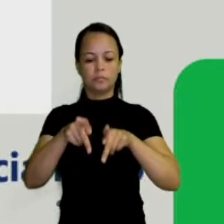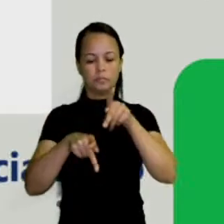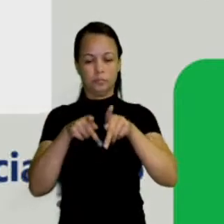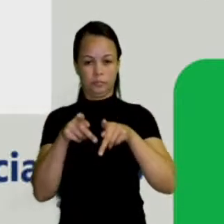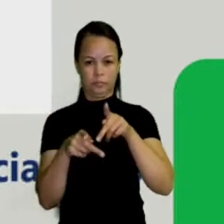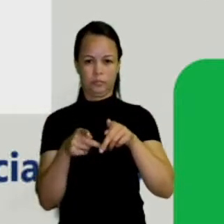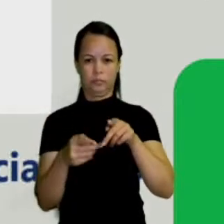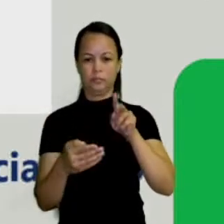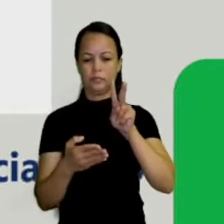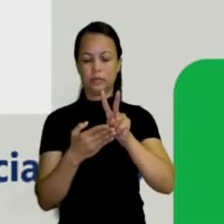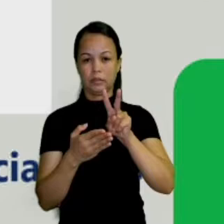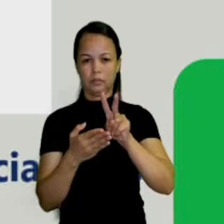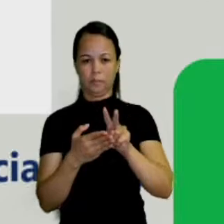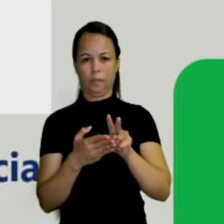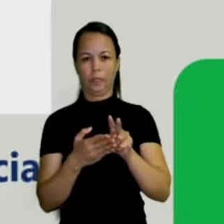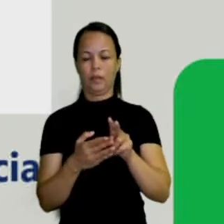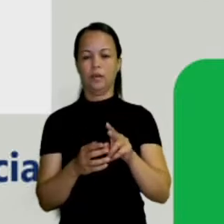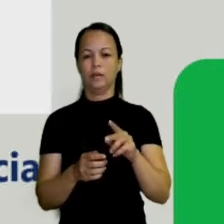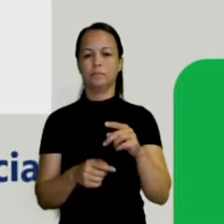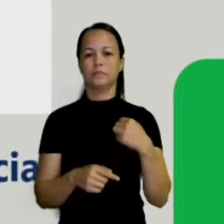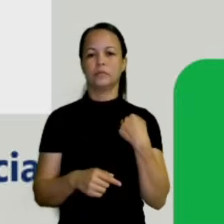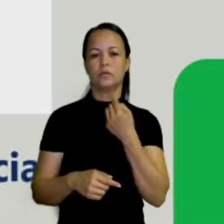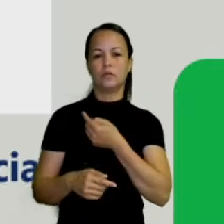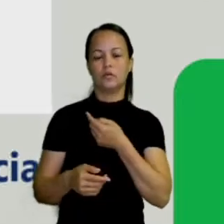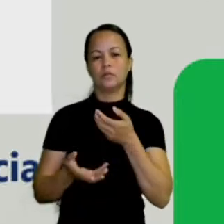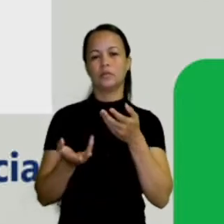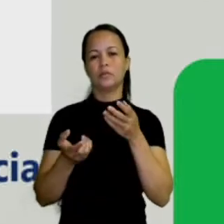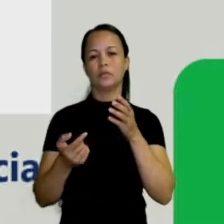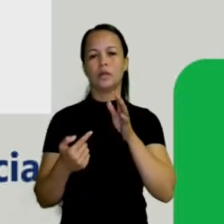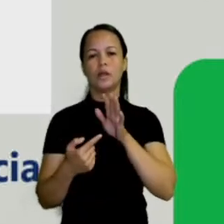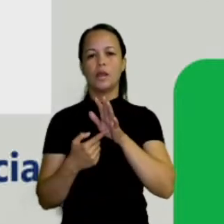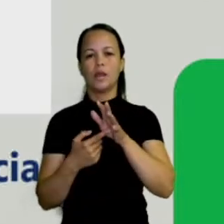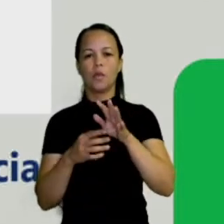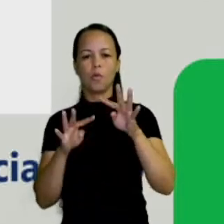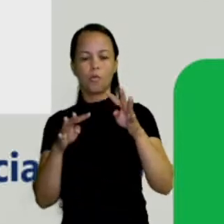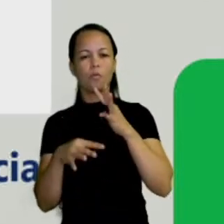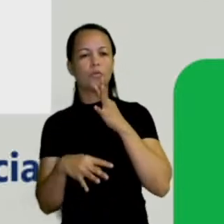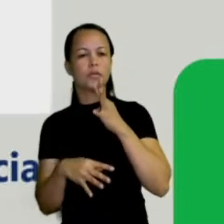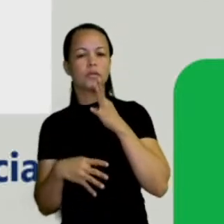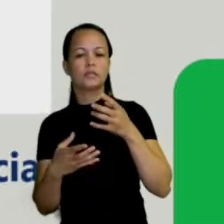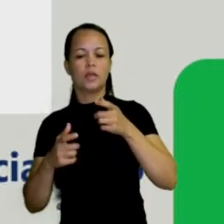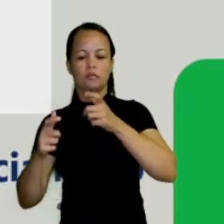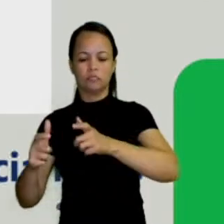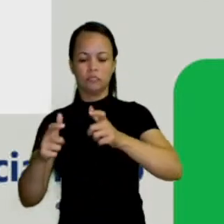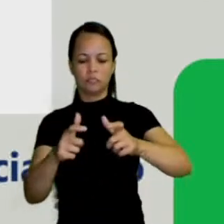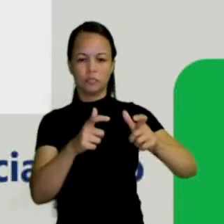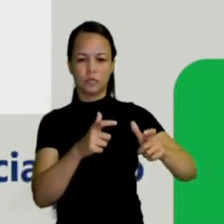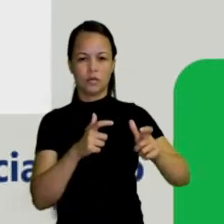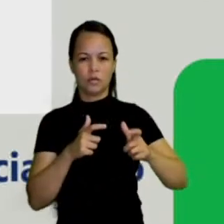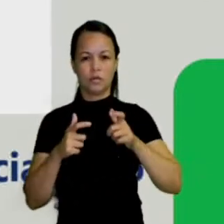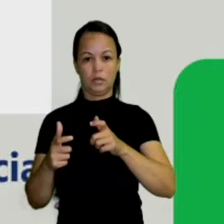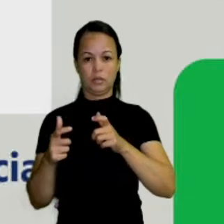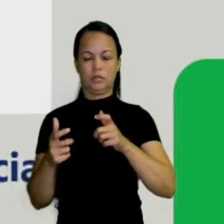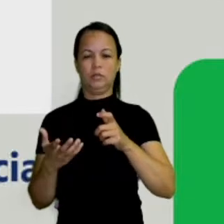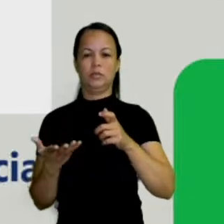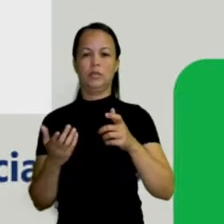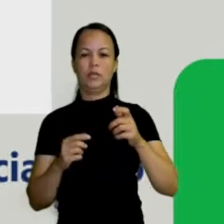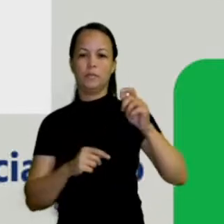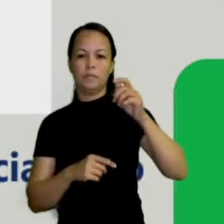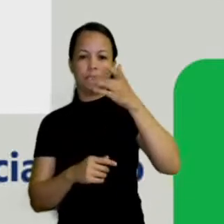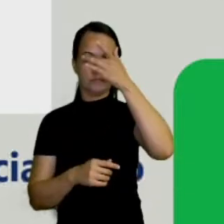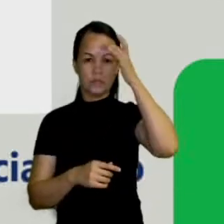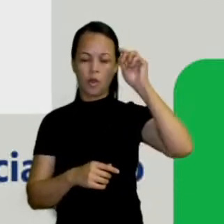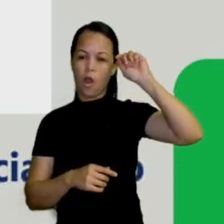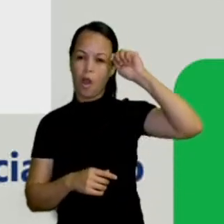A nossa segunda habilidade da aula é reconhecer as formas de deslocamento de populações